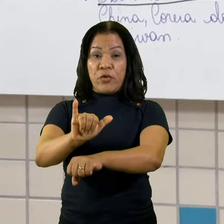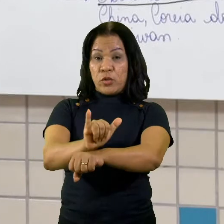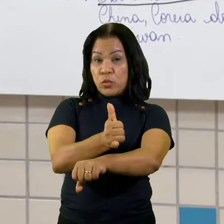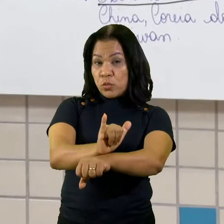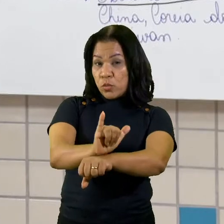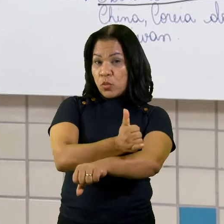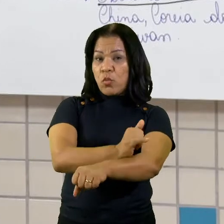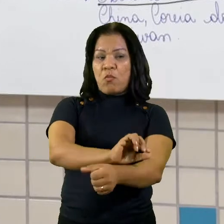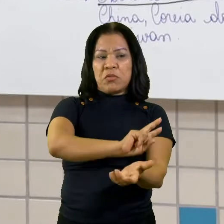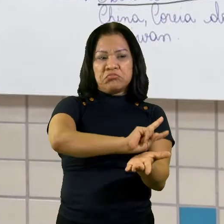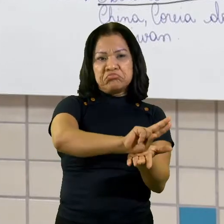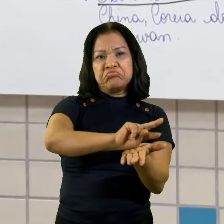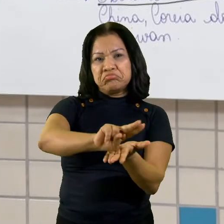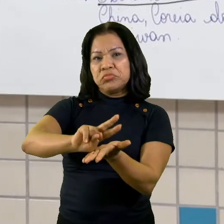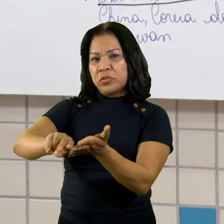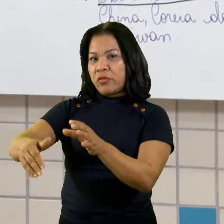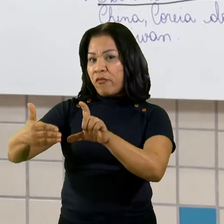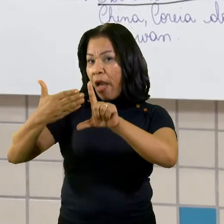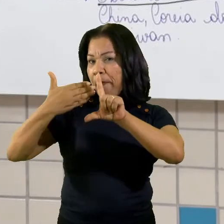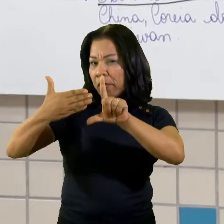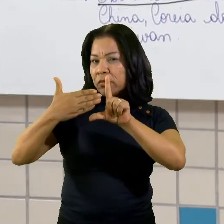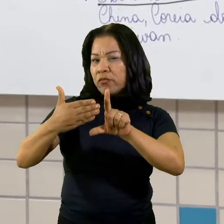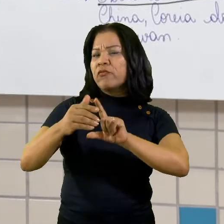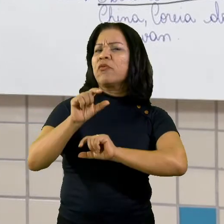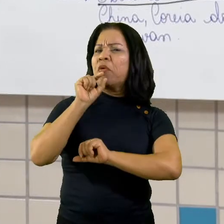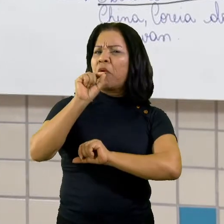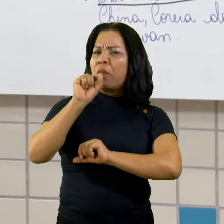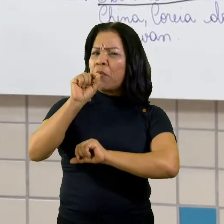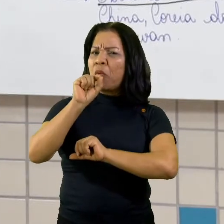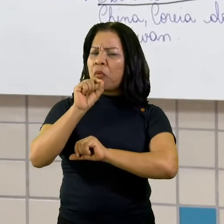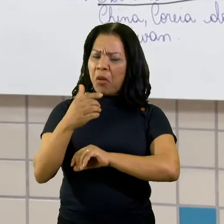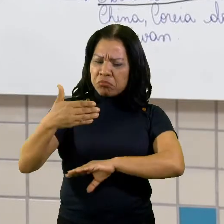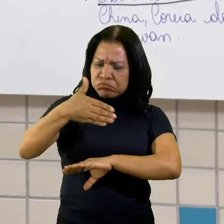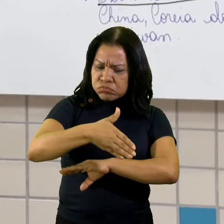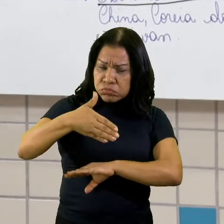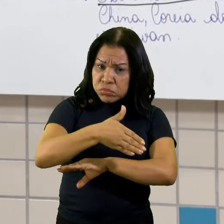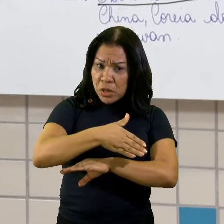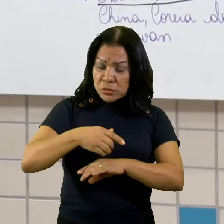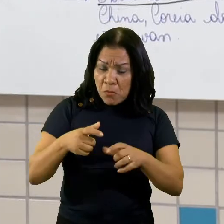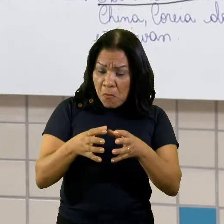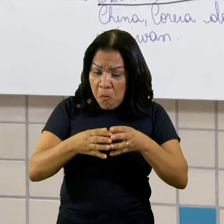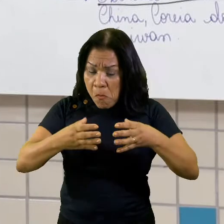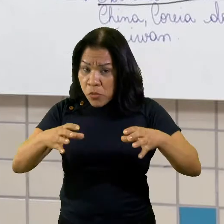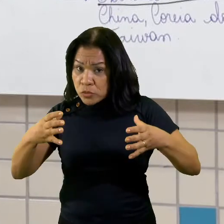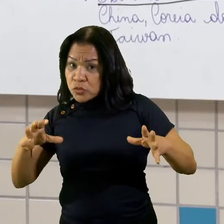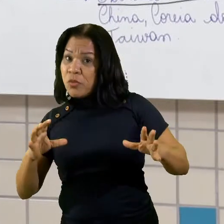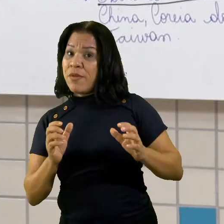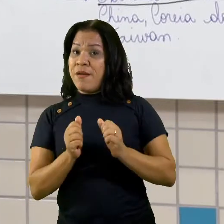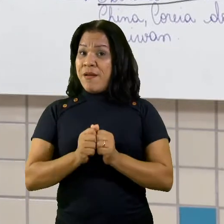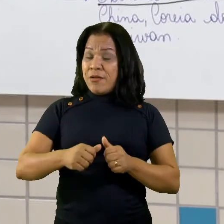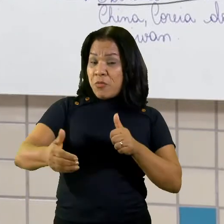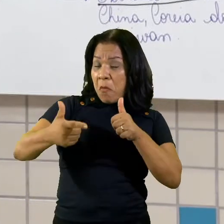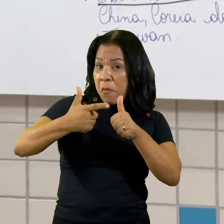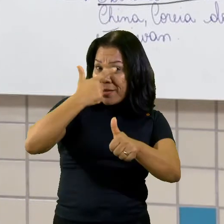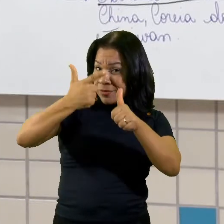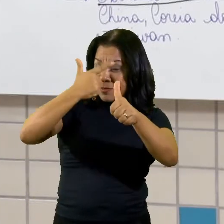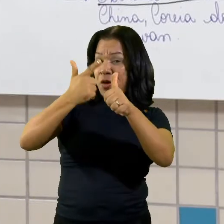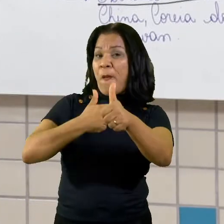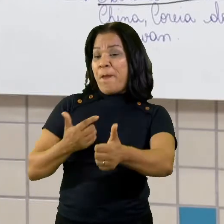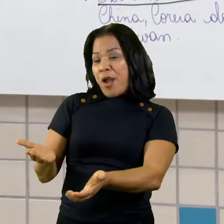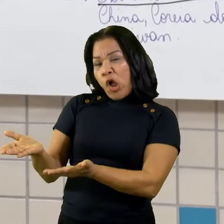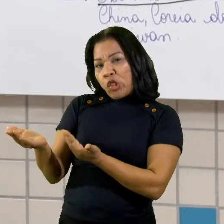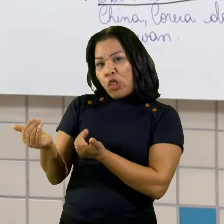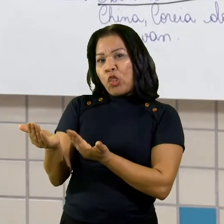várias plataformas a presença muito grande da Coreia do Sul, principalmente entre os mais jovens, né, que é a chamada